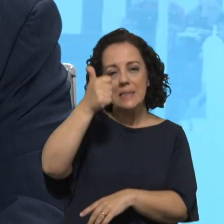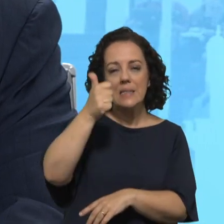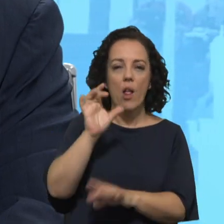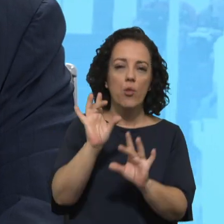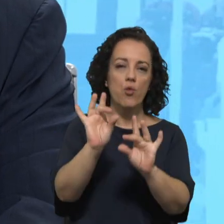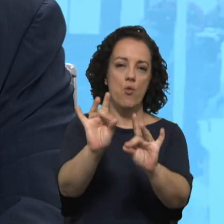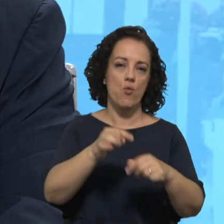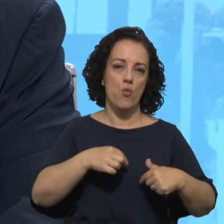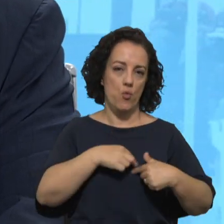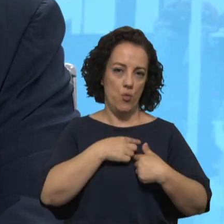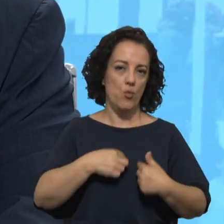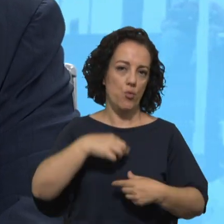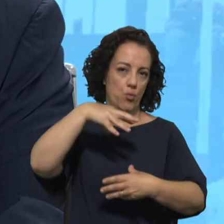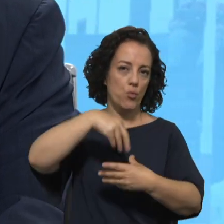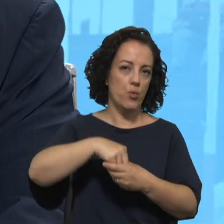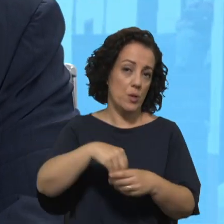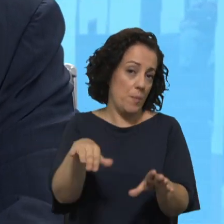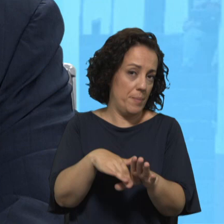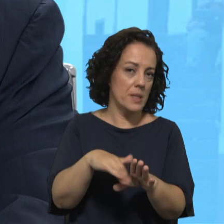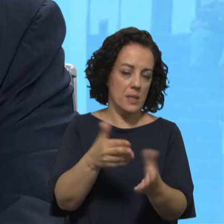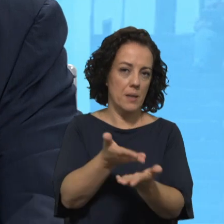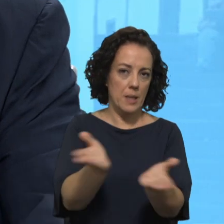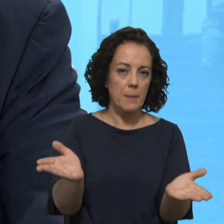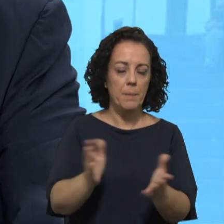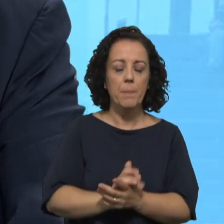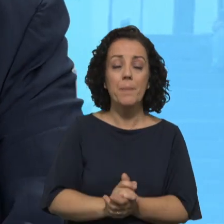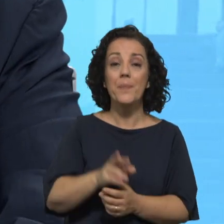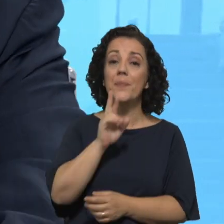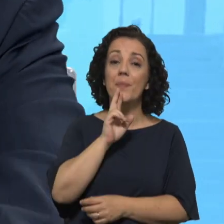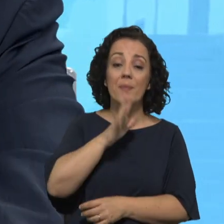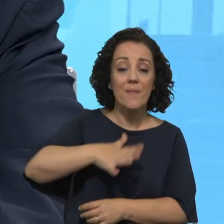participam. E o Santuário de Fátima é um